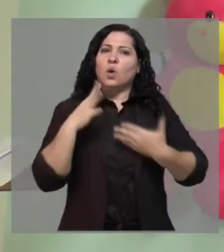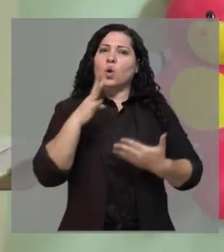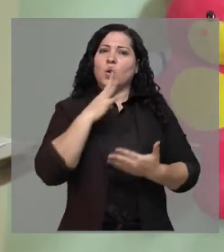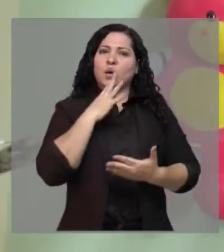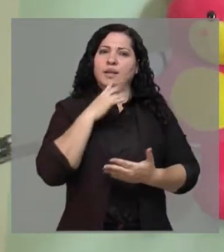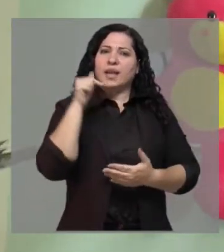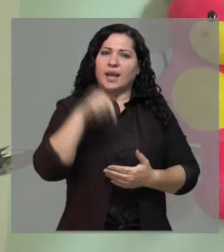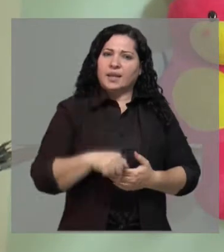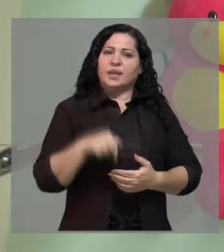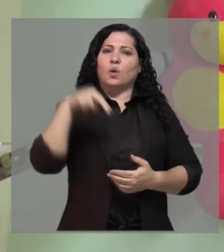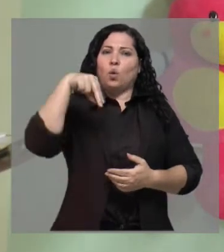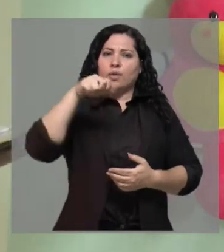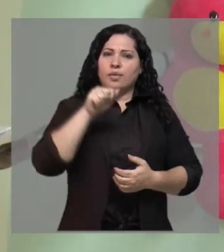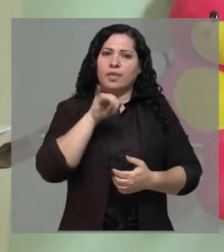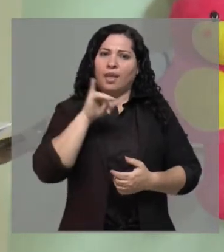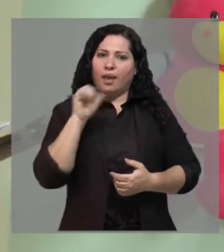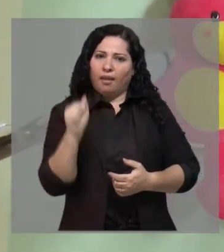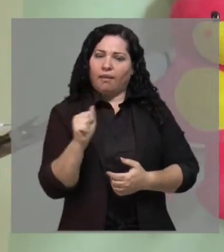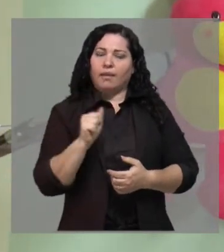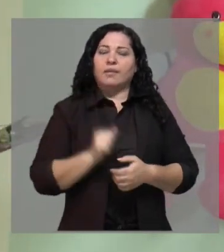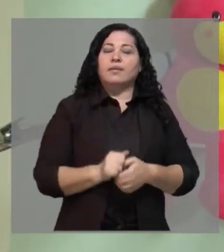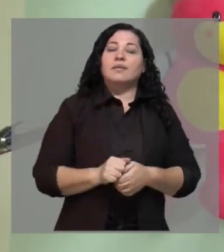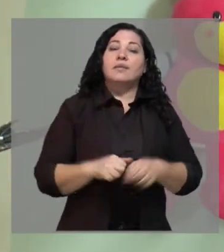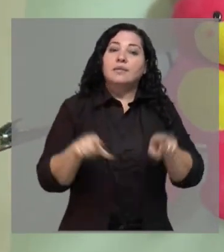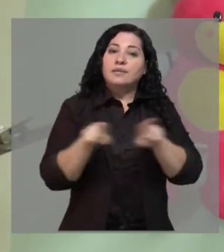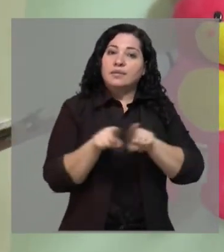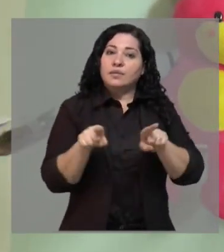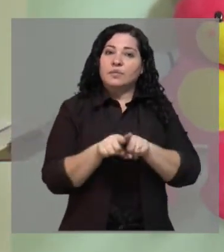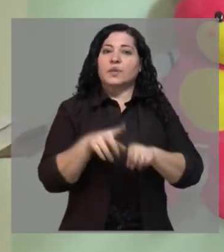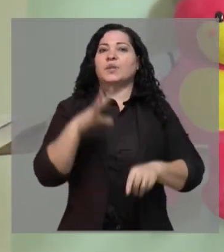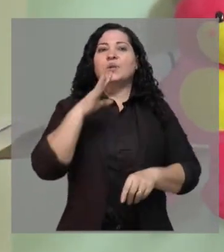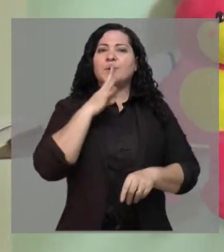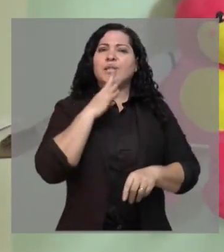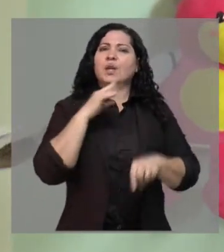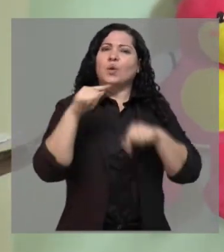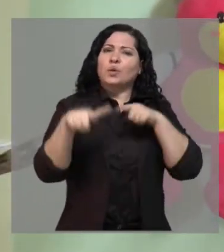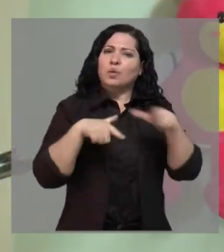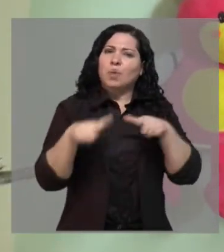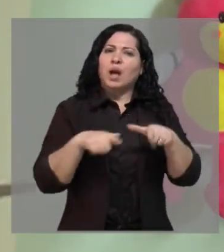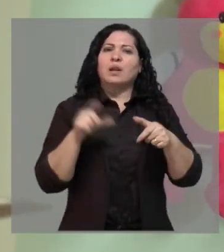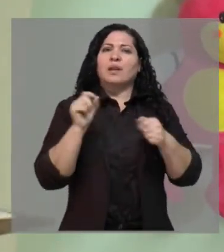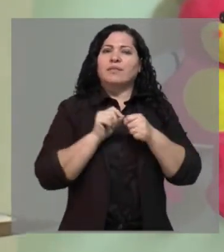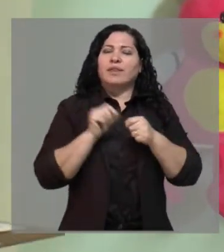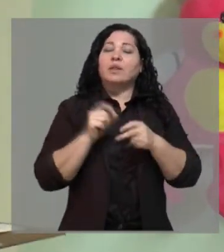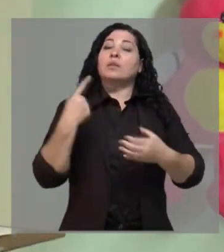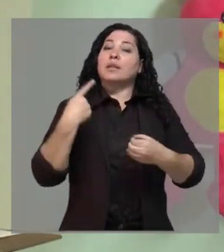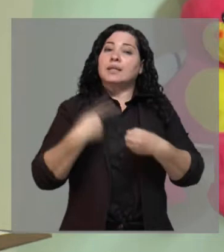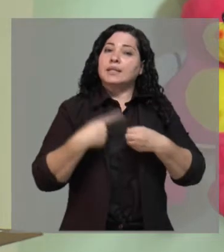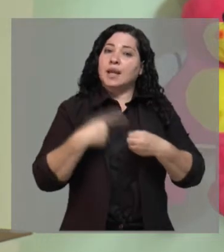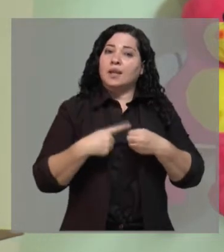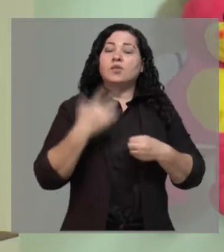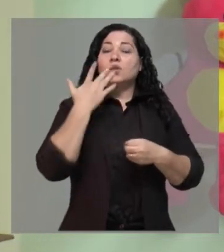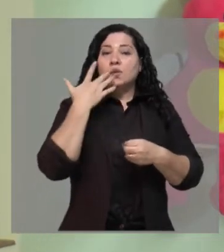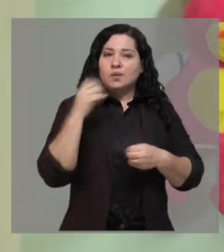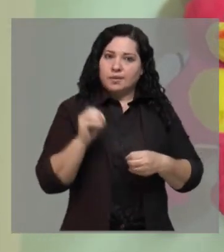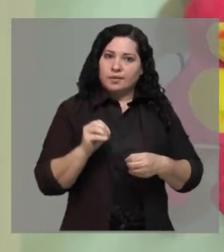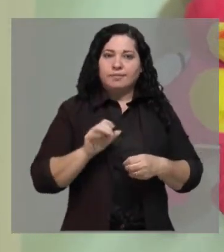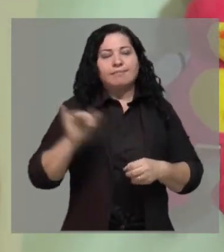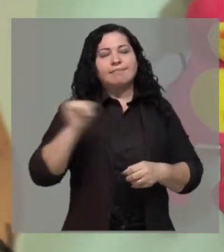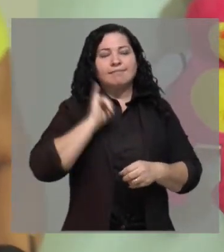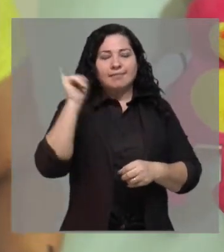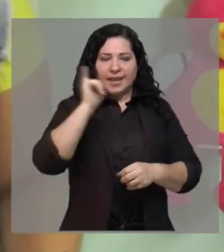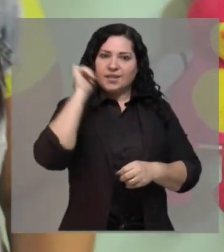conhecendo as estruturas aqui do NAIA, também conhecendo o trabalho que é realizado na cidade de Ourinhos